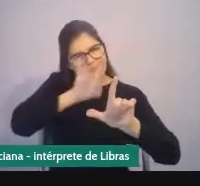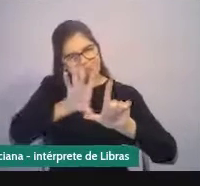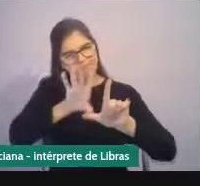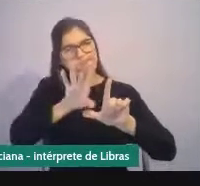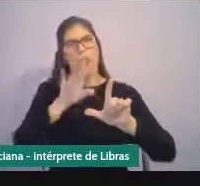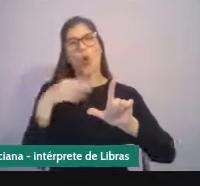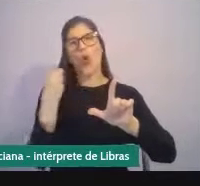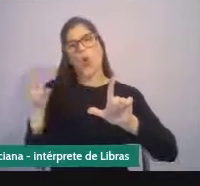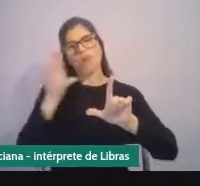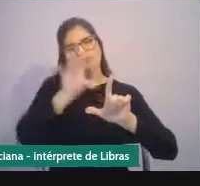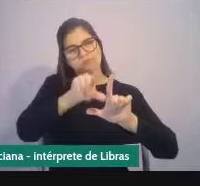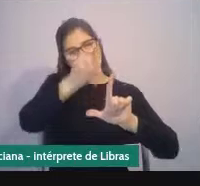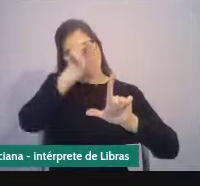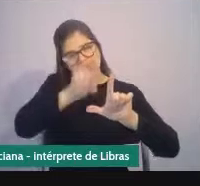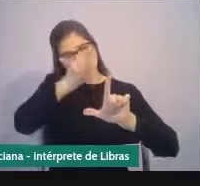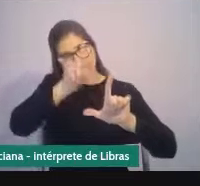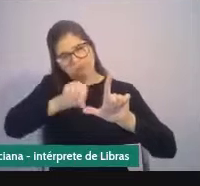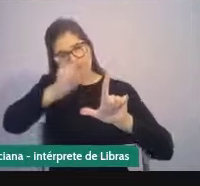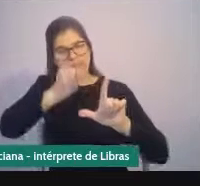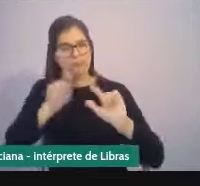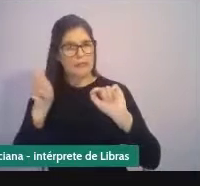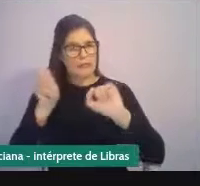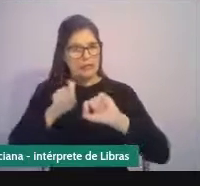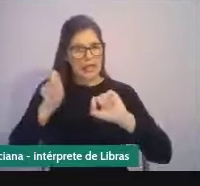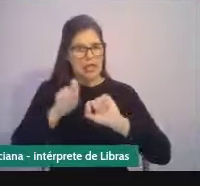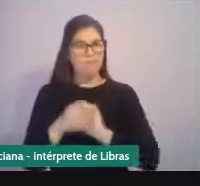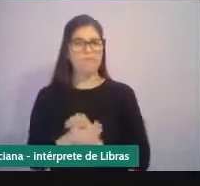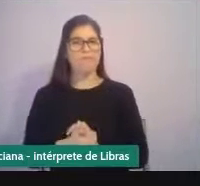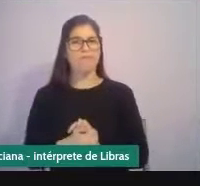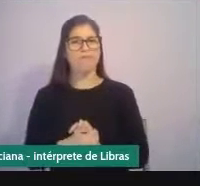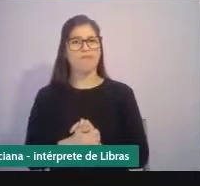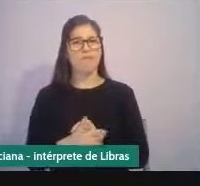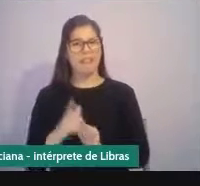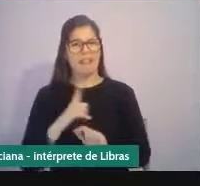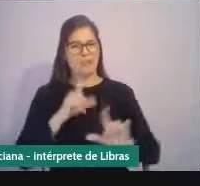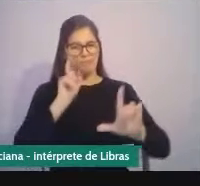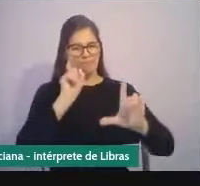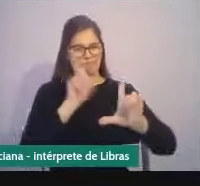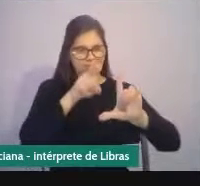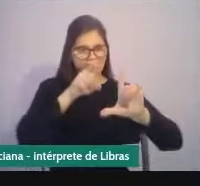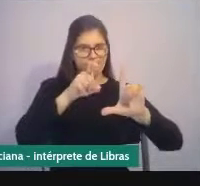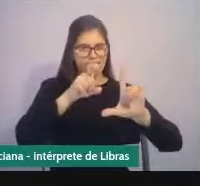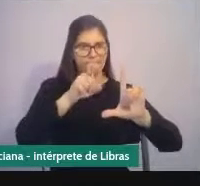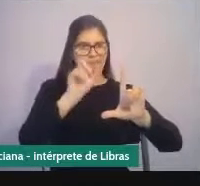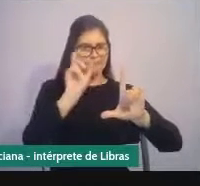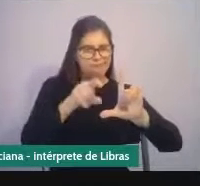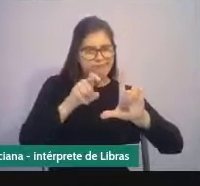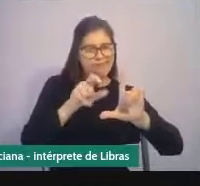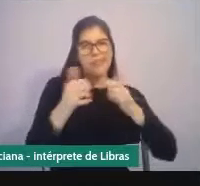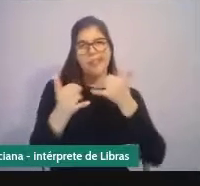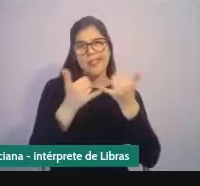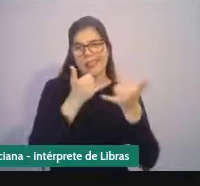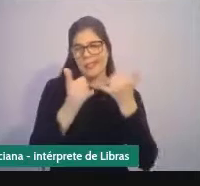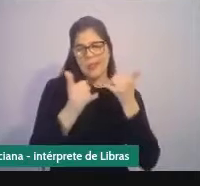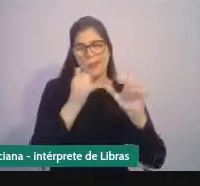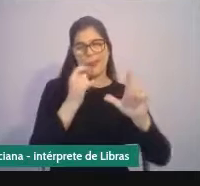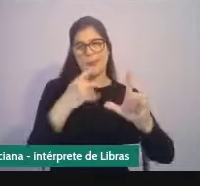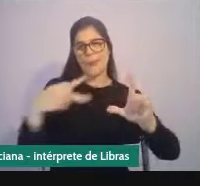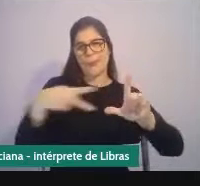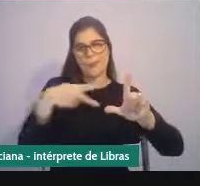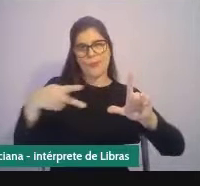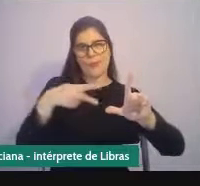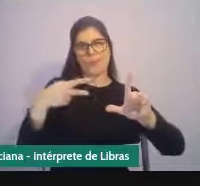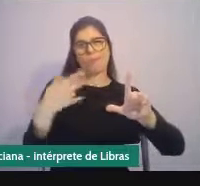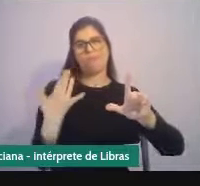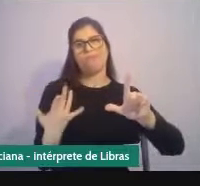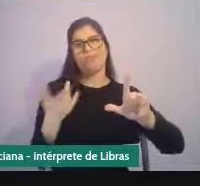selecionar partes para a utilização. Ao clicar numa dessas caixinhas, por exemplo, se o professor estava interessado